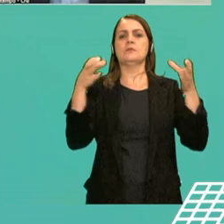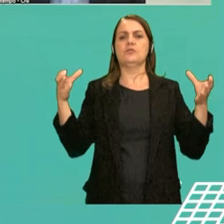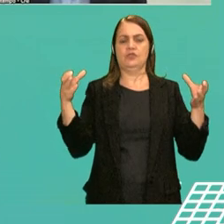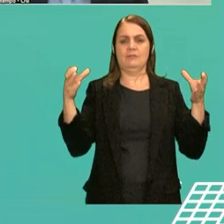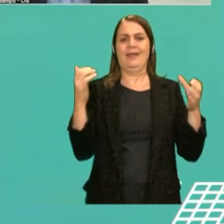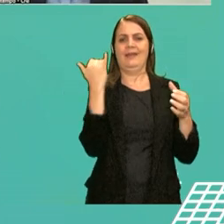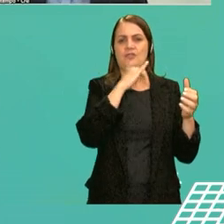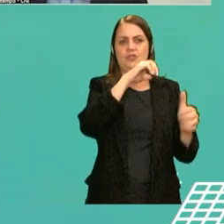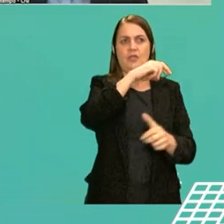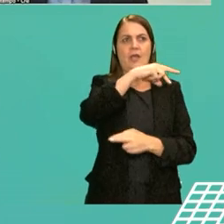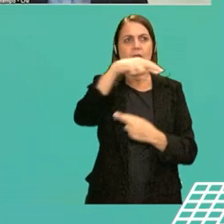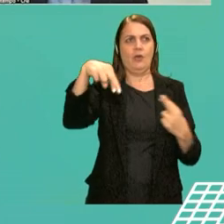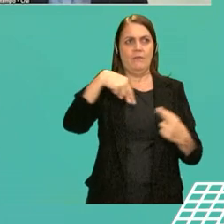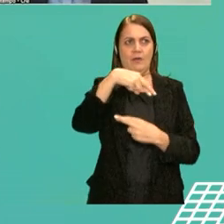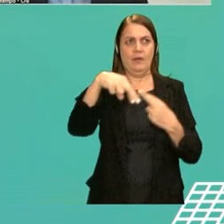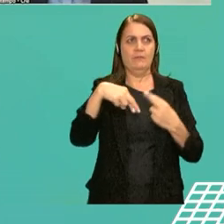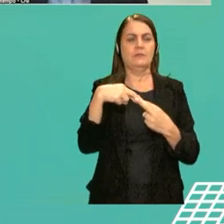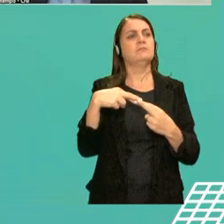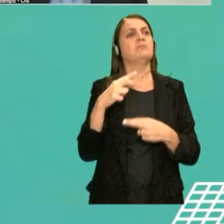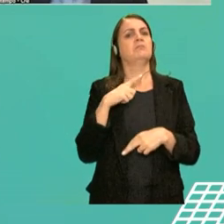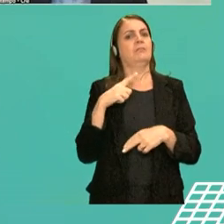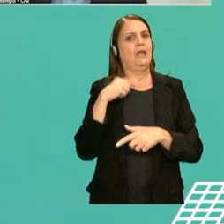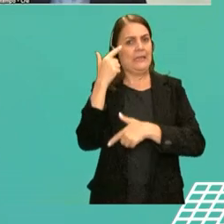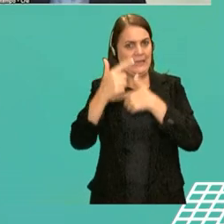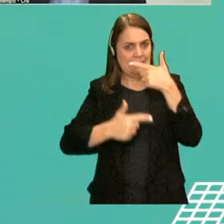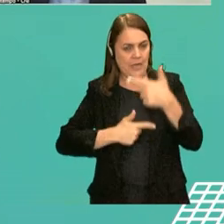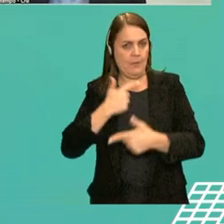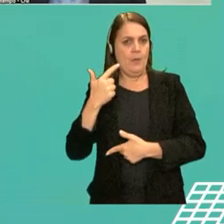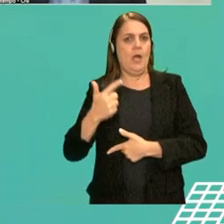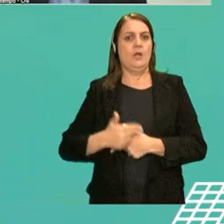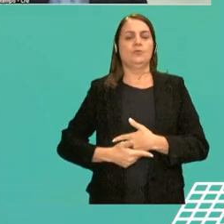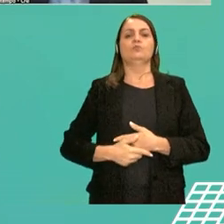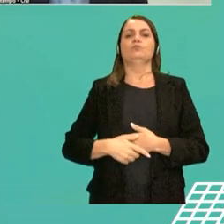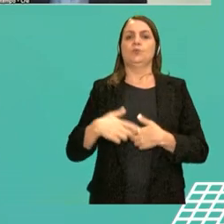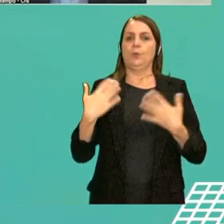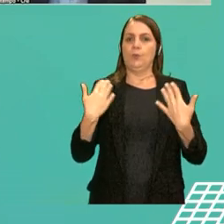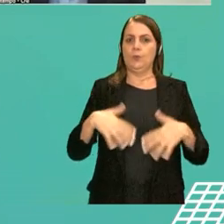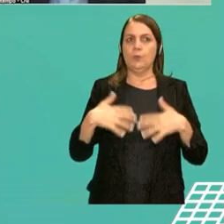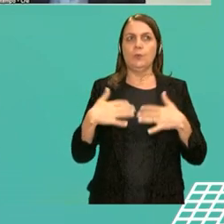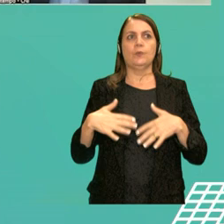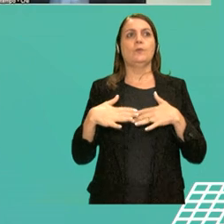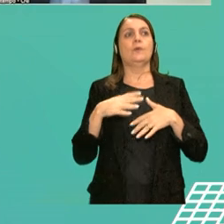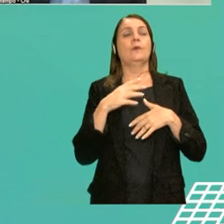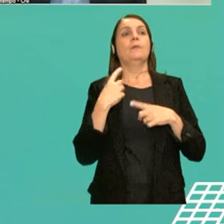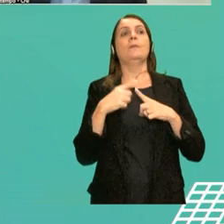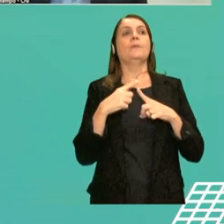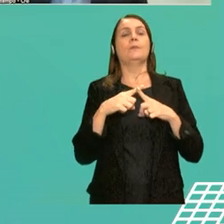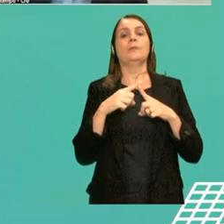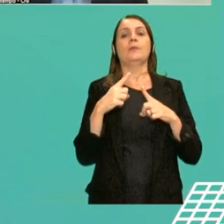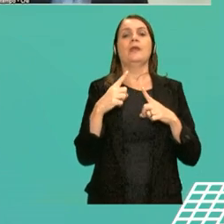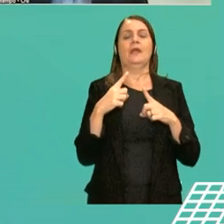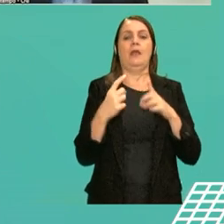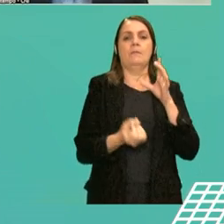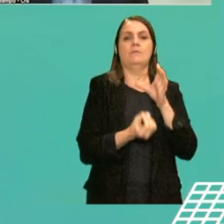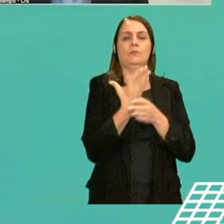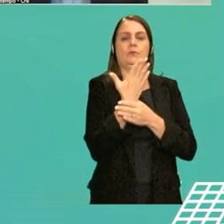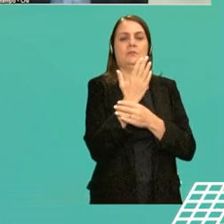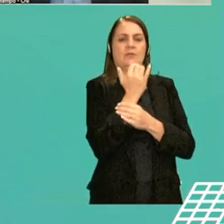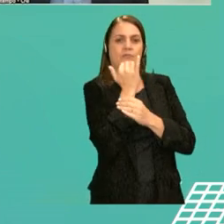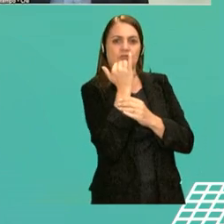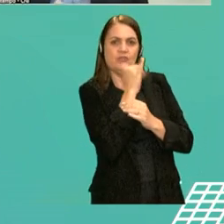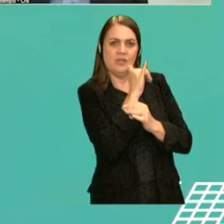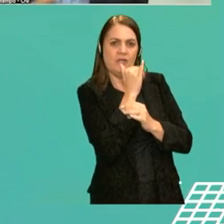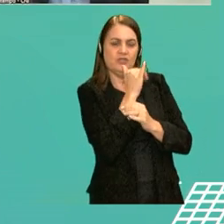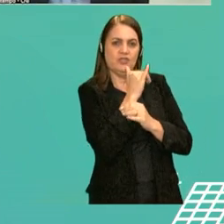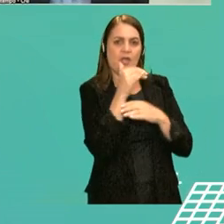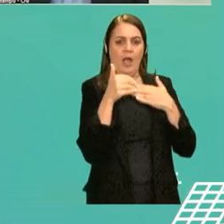Então, temos ali um trabalho bastante intenso quando se fala da produção de energia a partir de eólica offshore. Sabemos